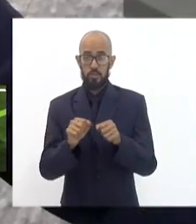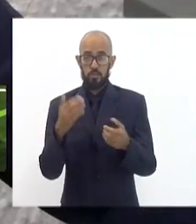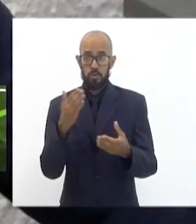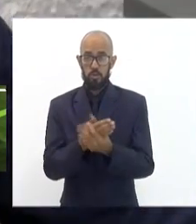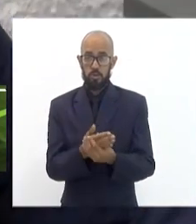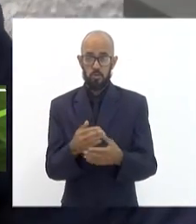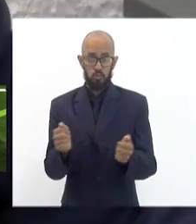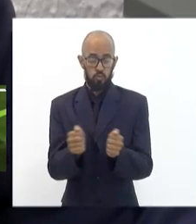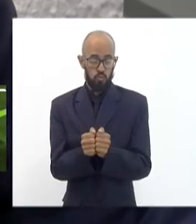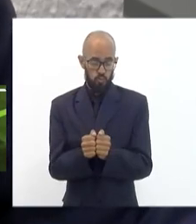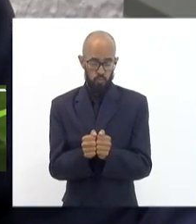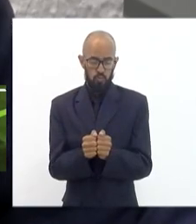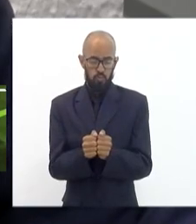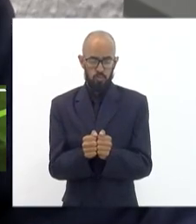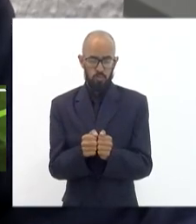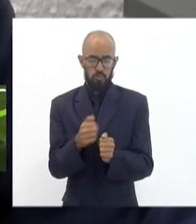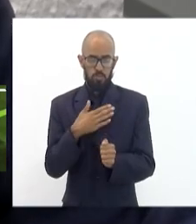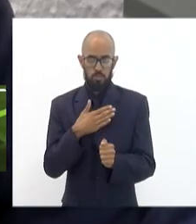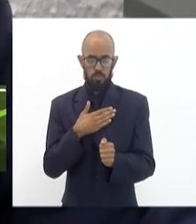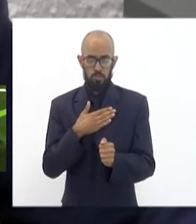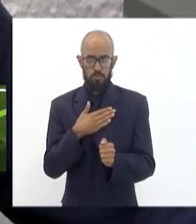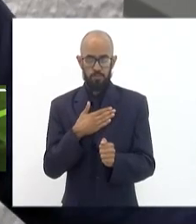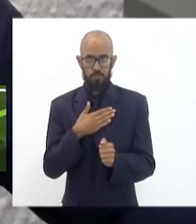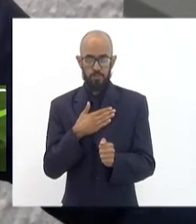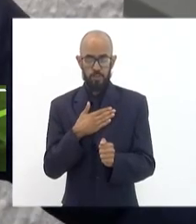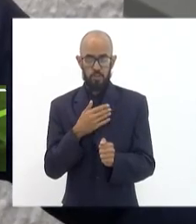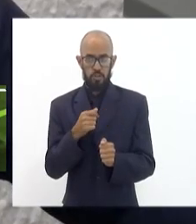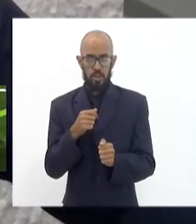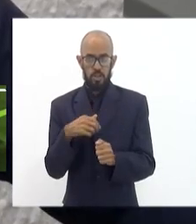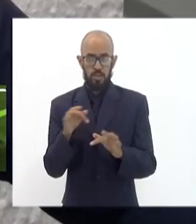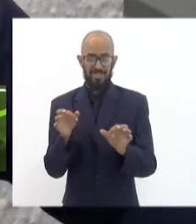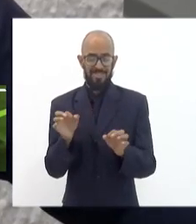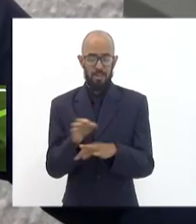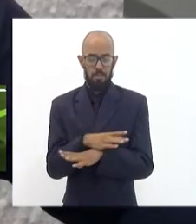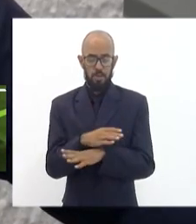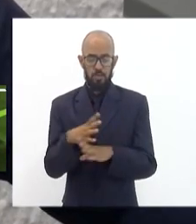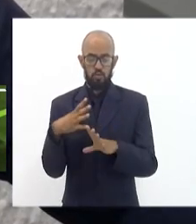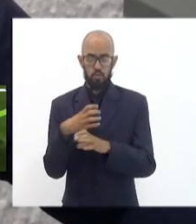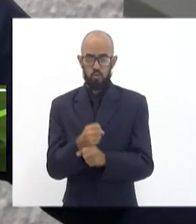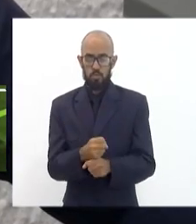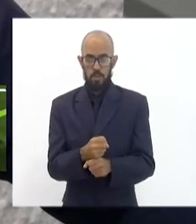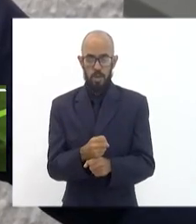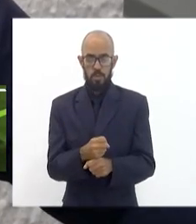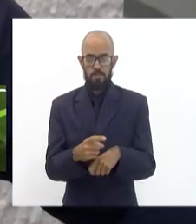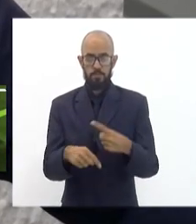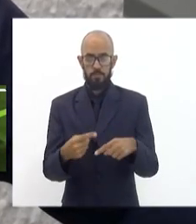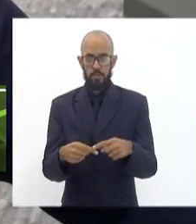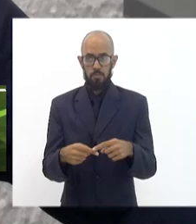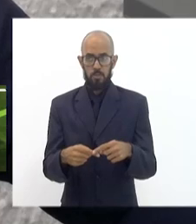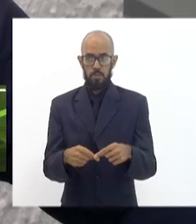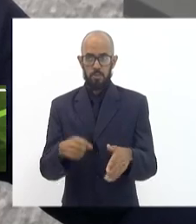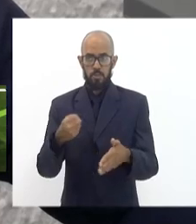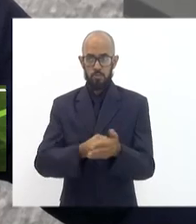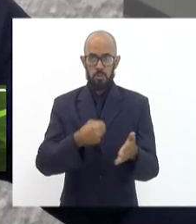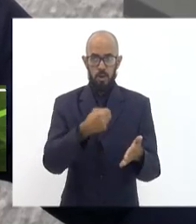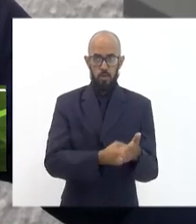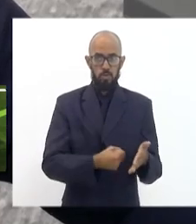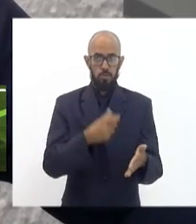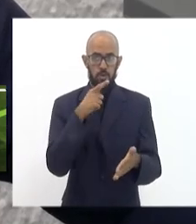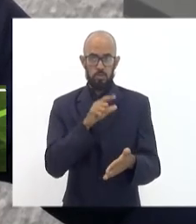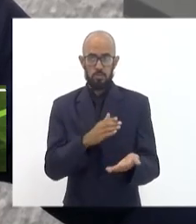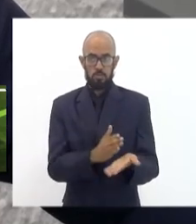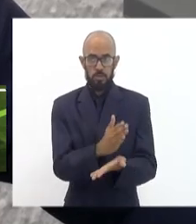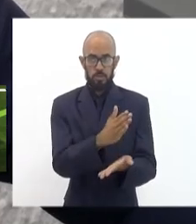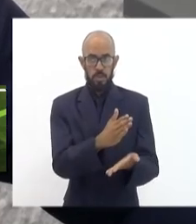contam terminando de quantificar para então a gente é e para luta para